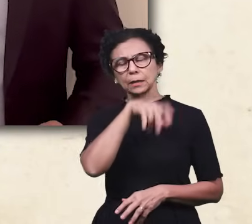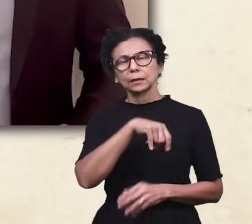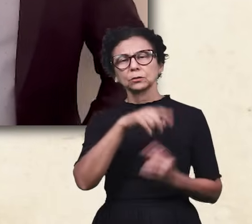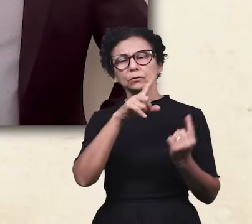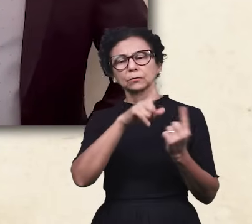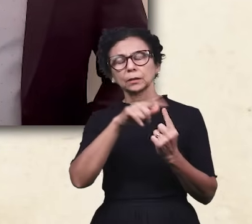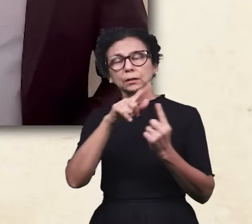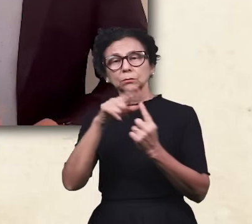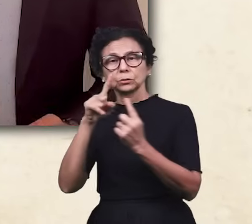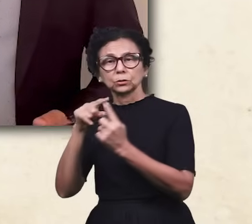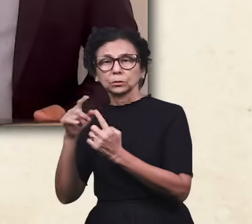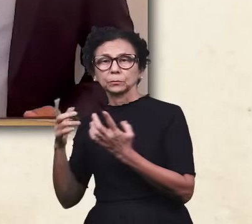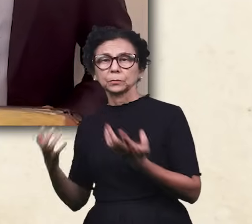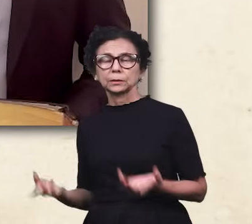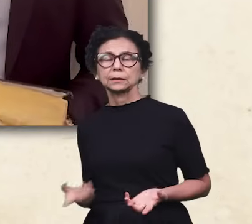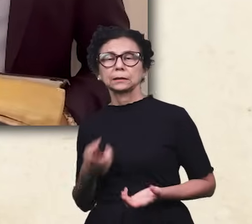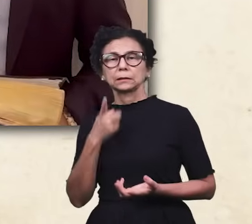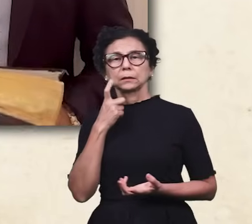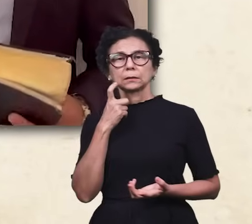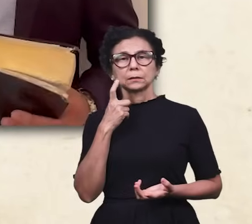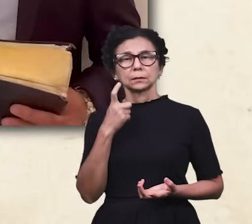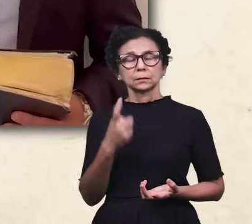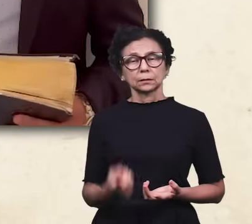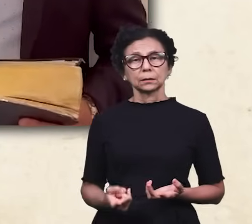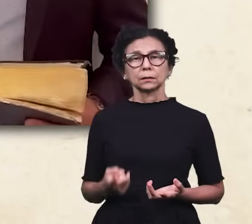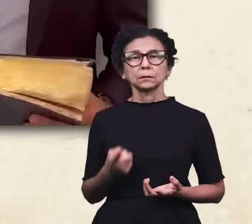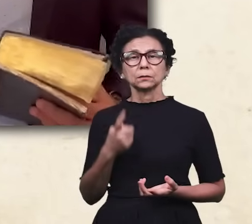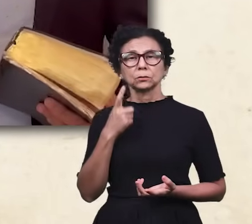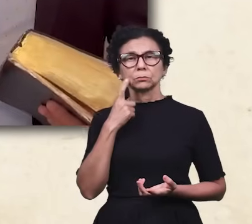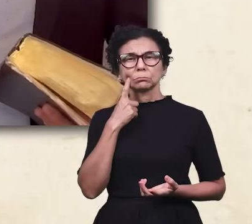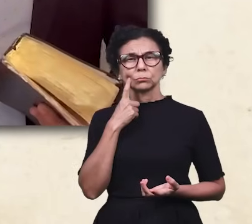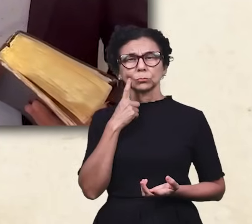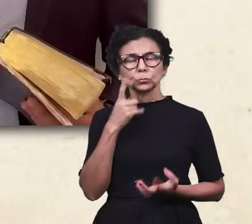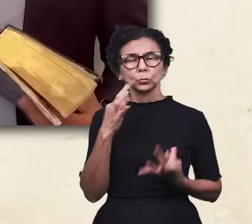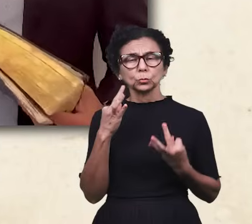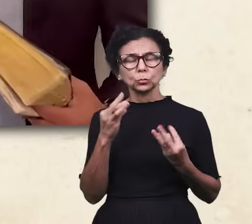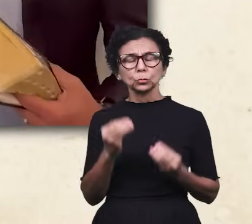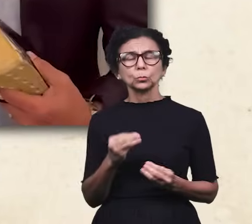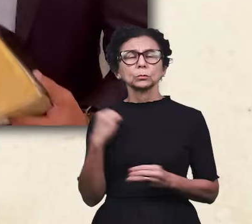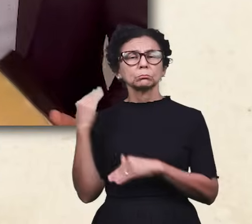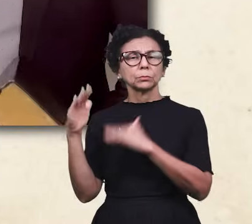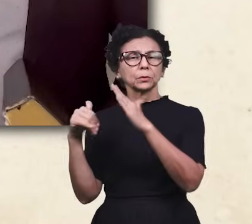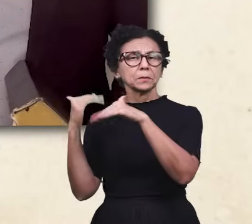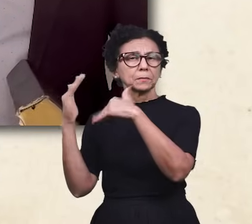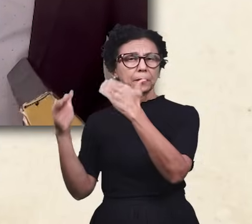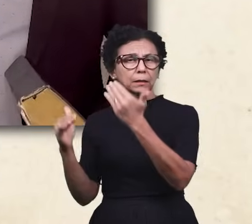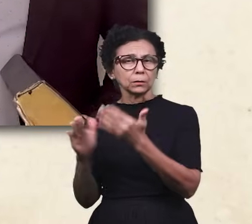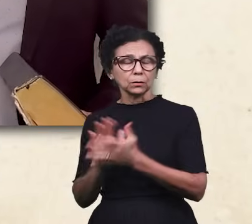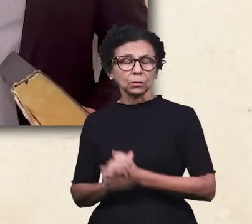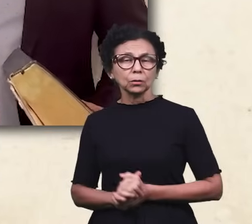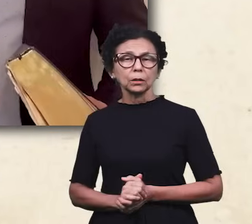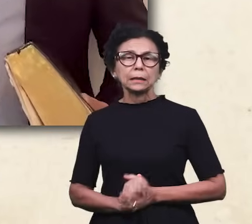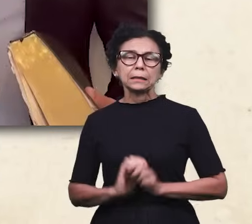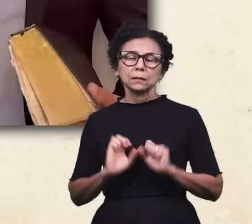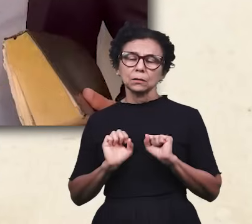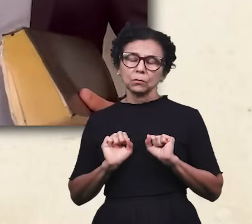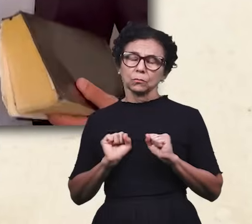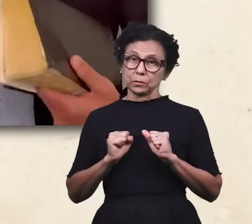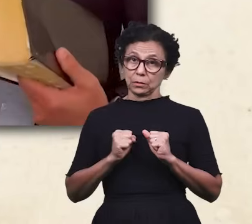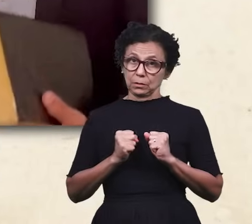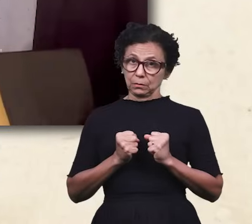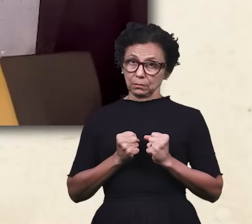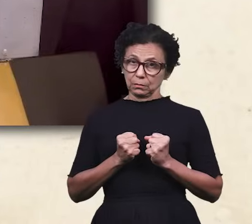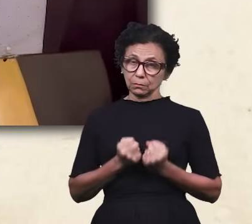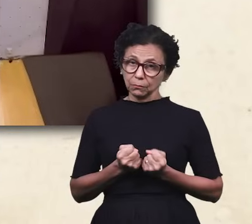malhados e listrados, como a palavra de Deus nos diz. E é interessante que naquilo que ele viu prosperar, ele